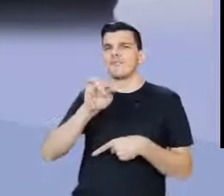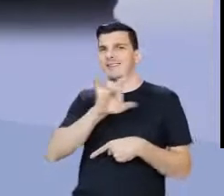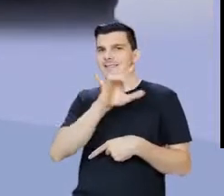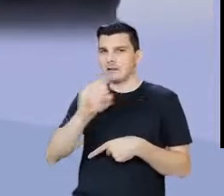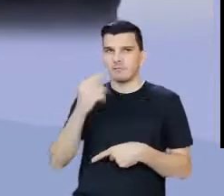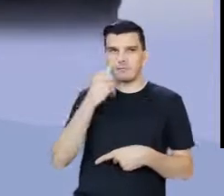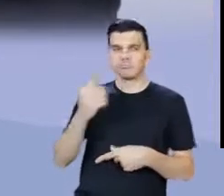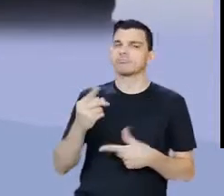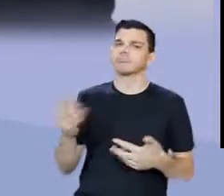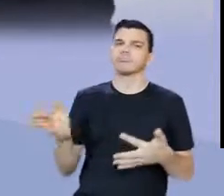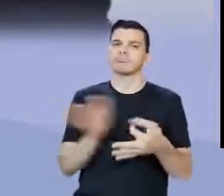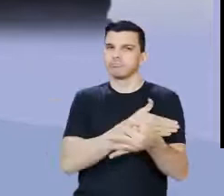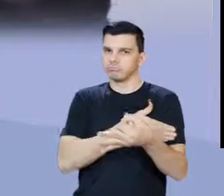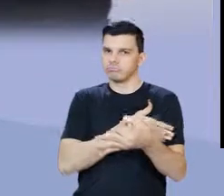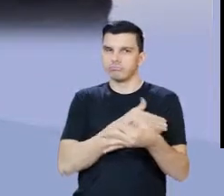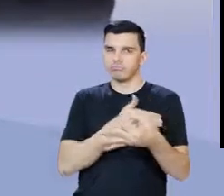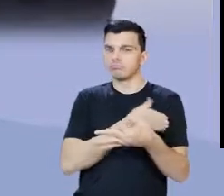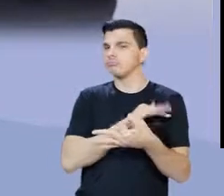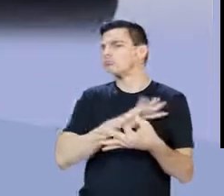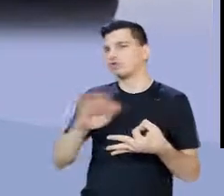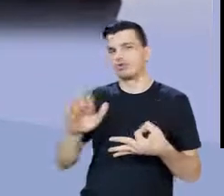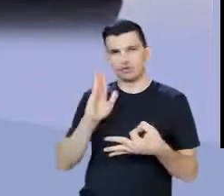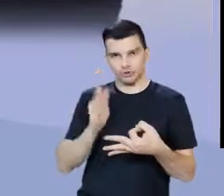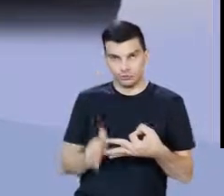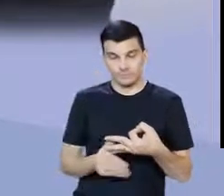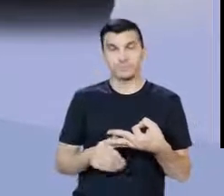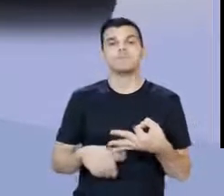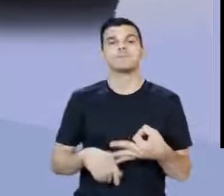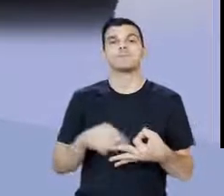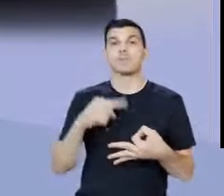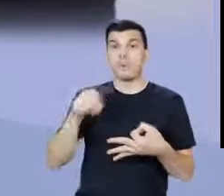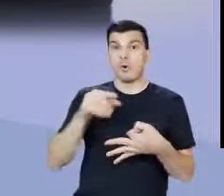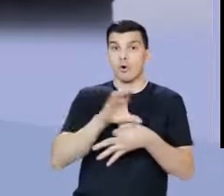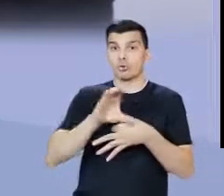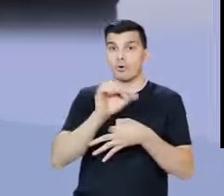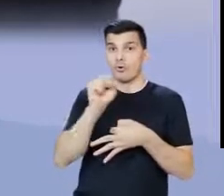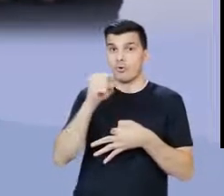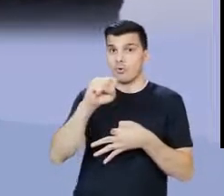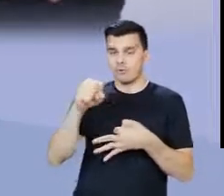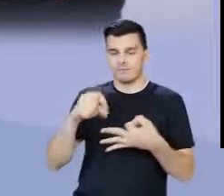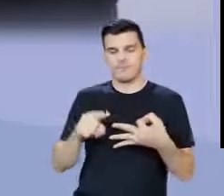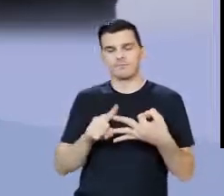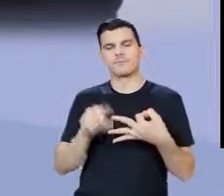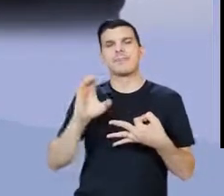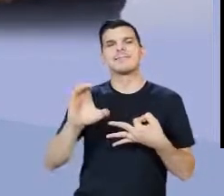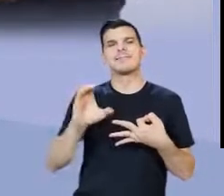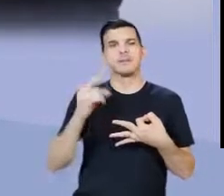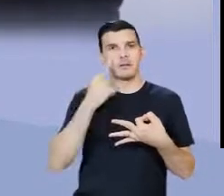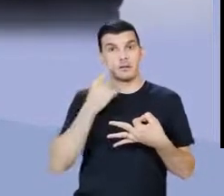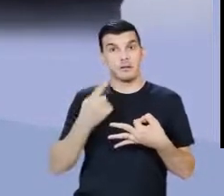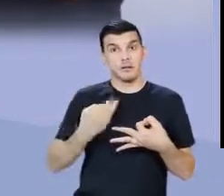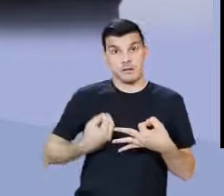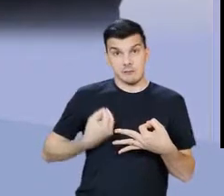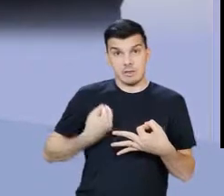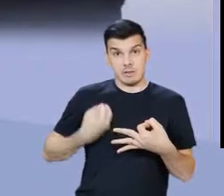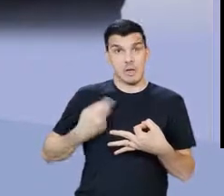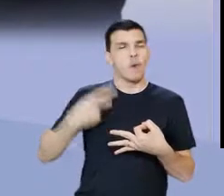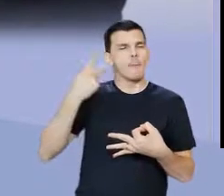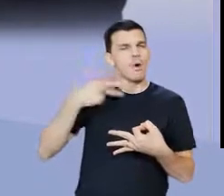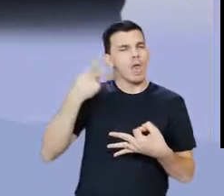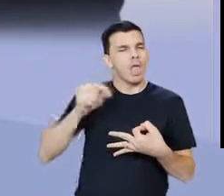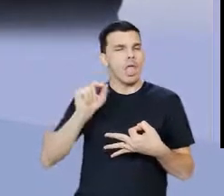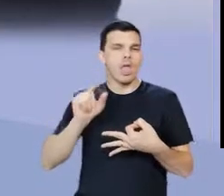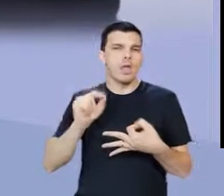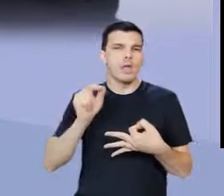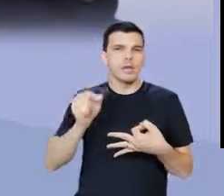ficou também no regime militar. Agora a gente não vai ter mais isso pós-Constituição de 88. Letra C, presença de